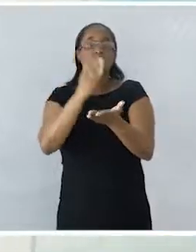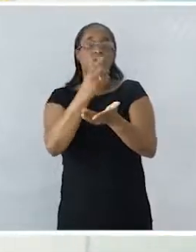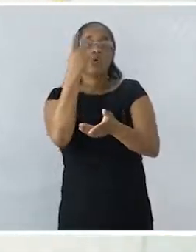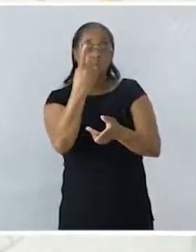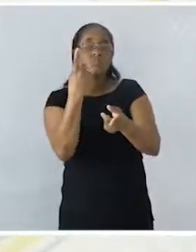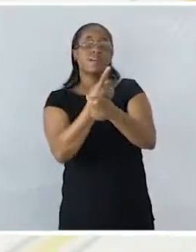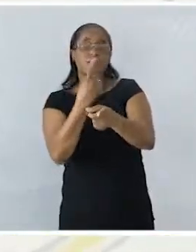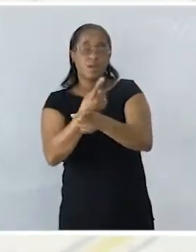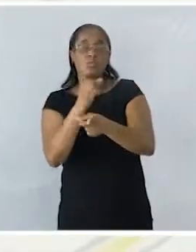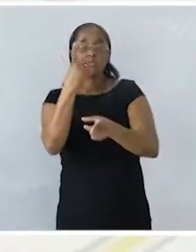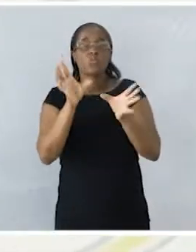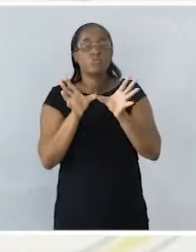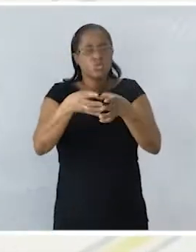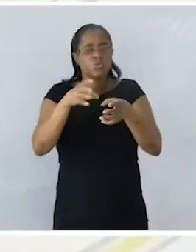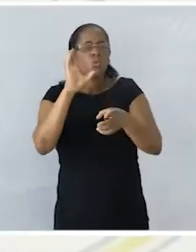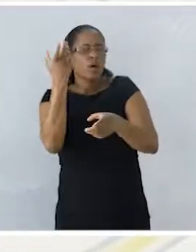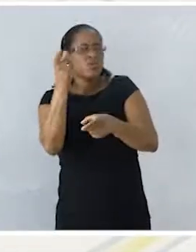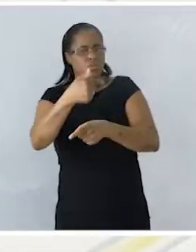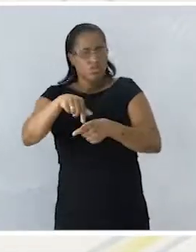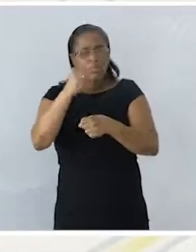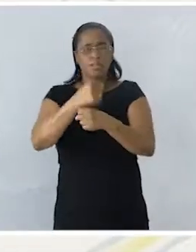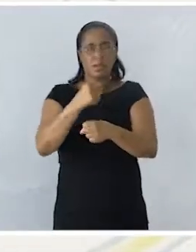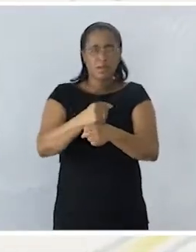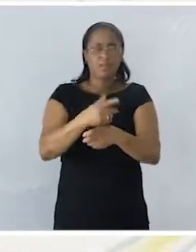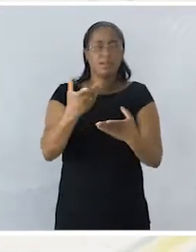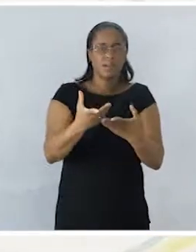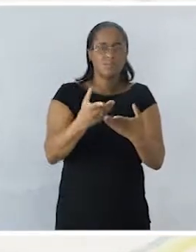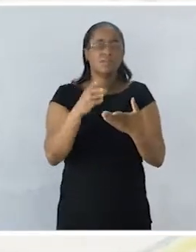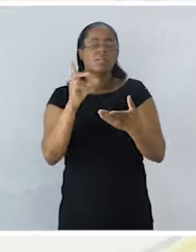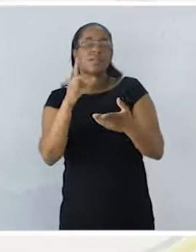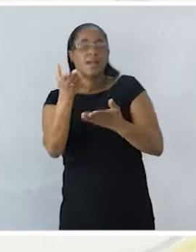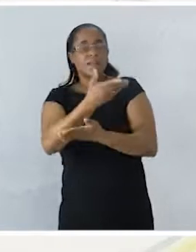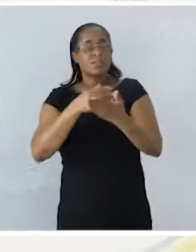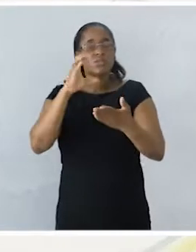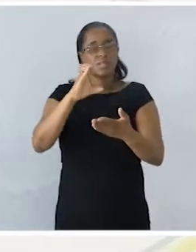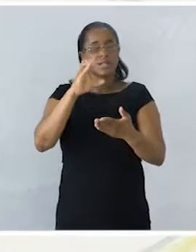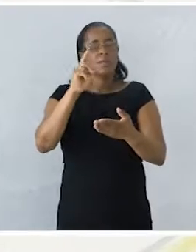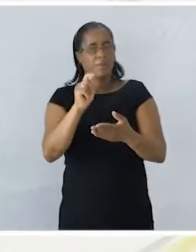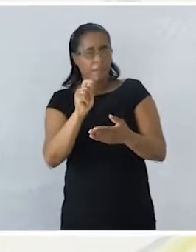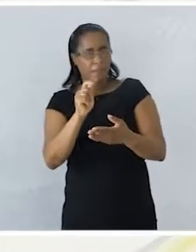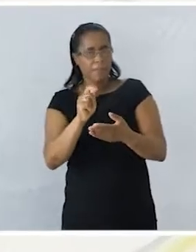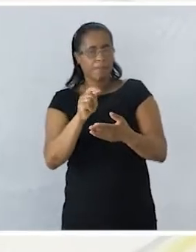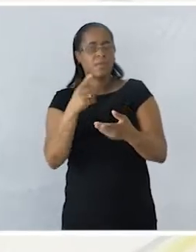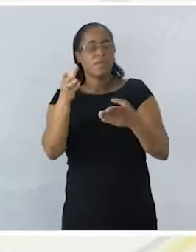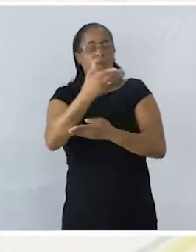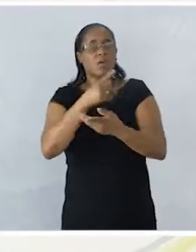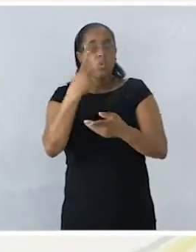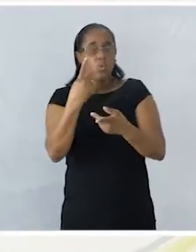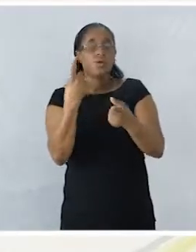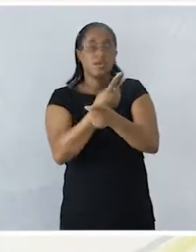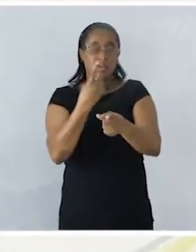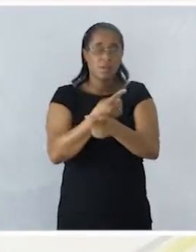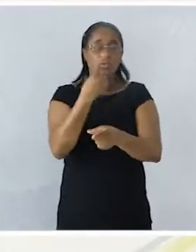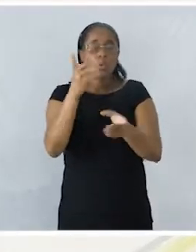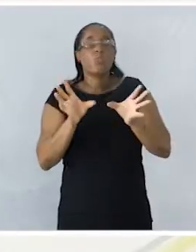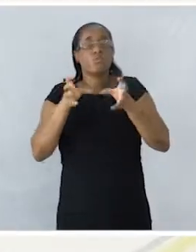relação de pertença relaciona um elemento e um conjunto. Essa parte é importante porque vamos utilizar durante o exercício